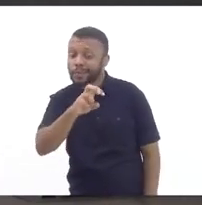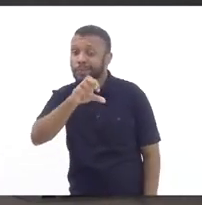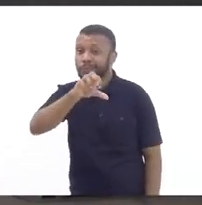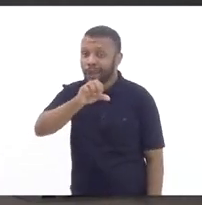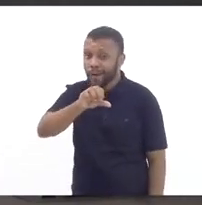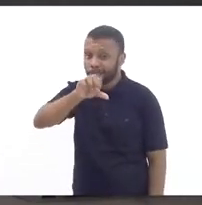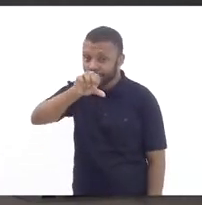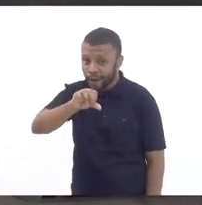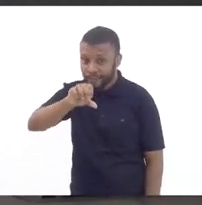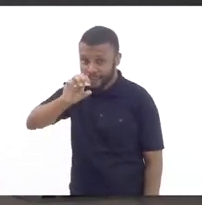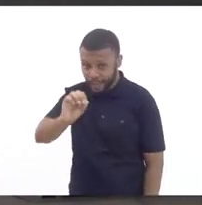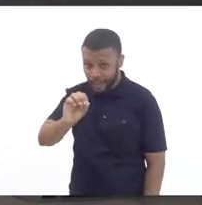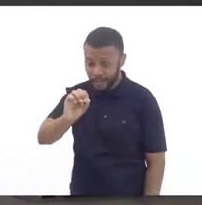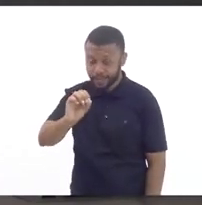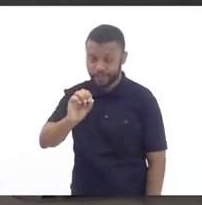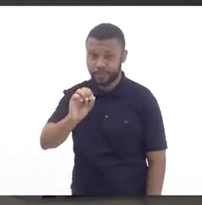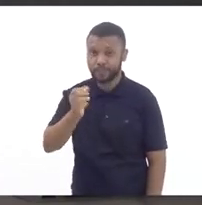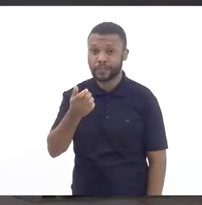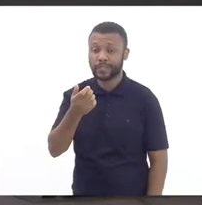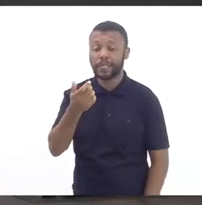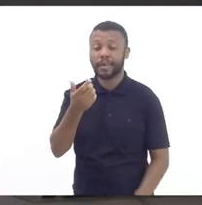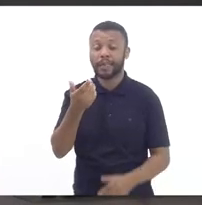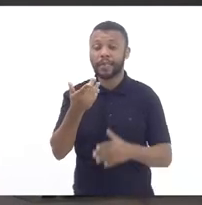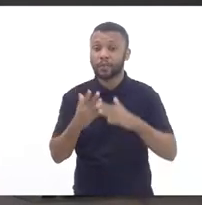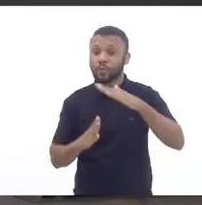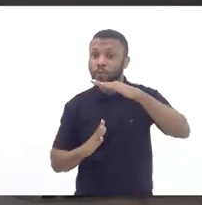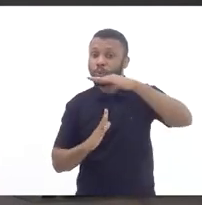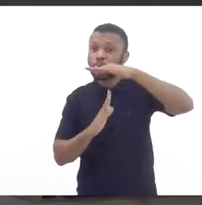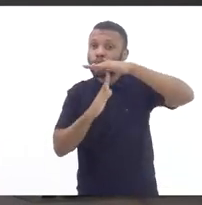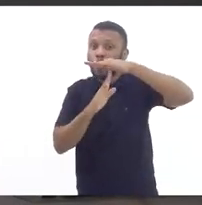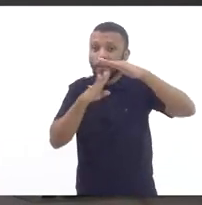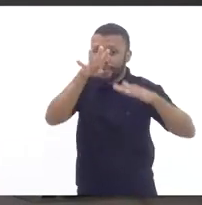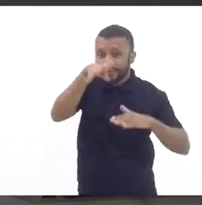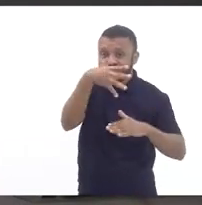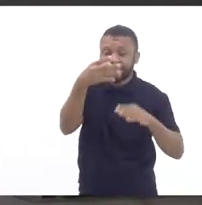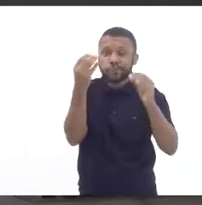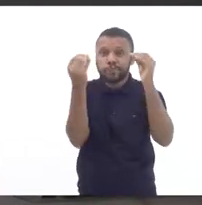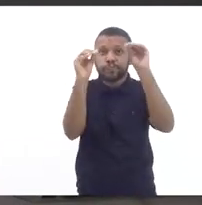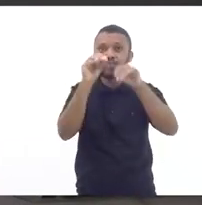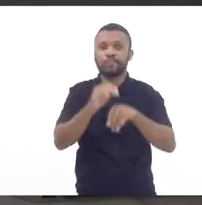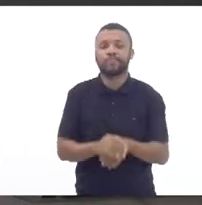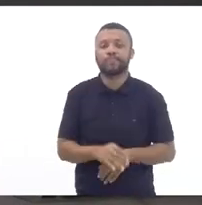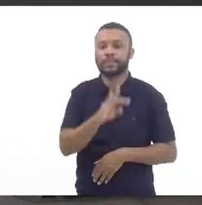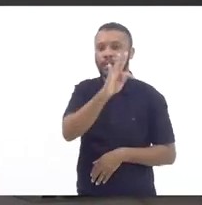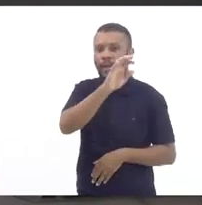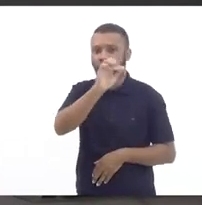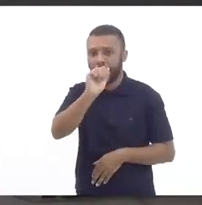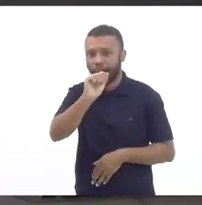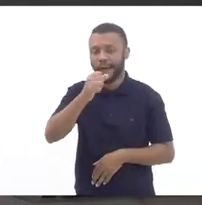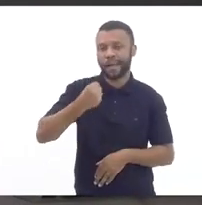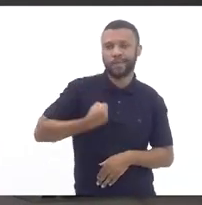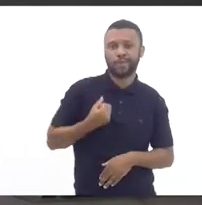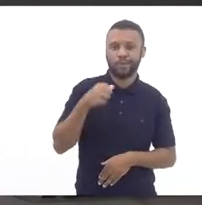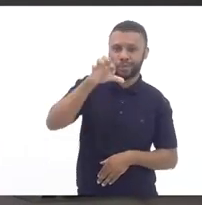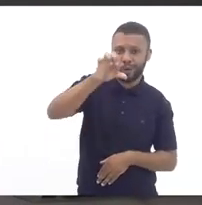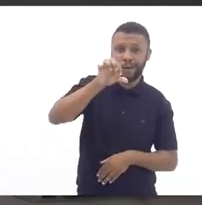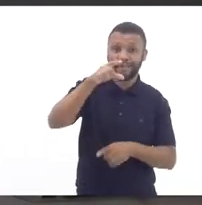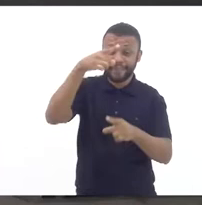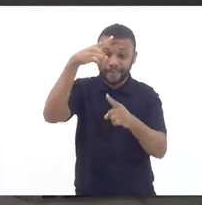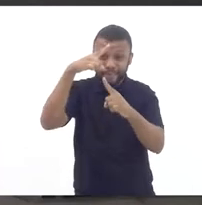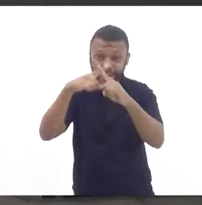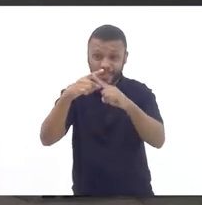R$ 1.045.990. E no topo do quadro de investimento está escrito TA número 9, reais vezes 10 a